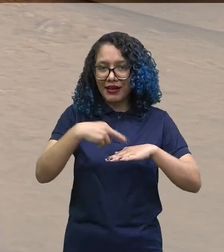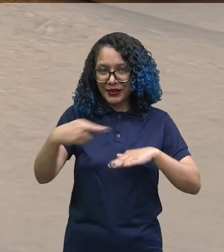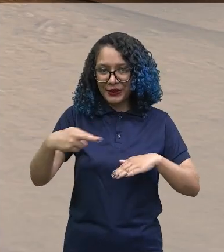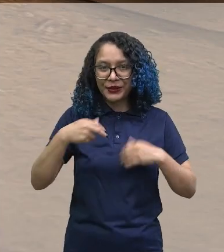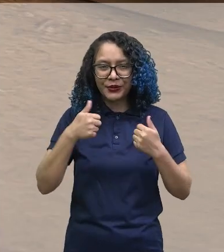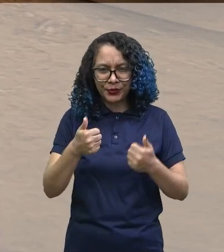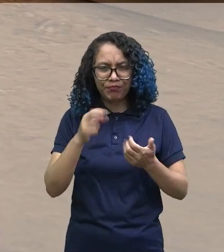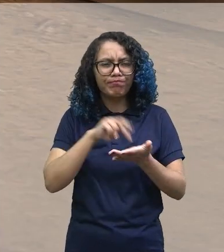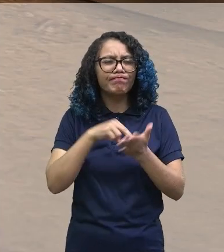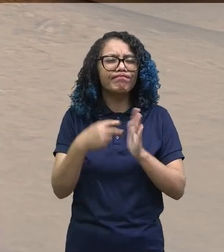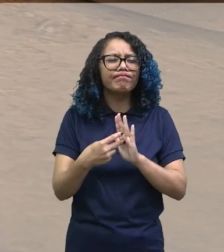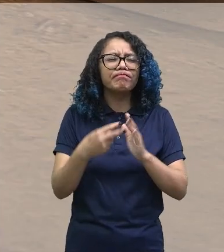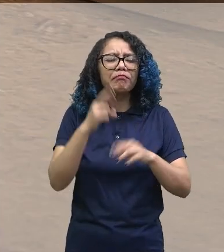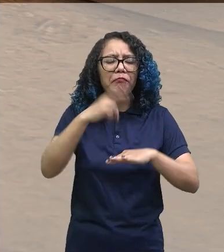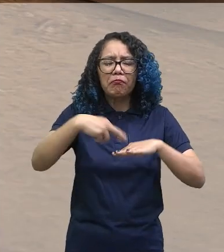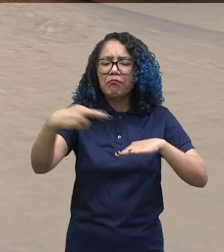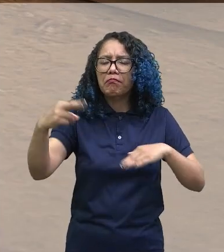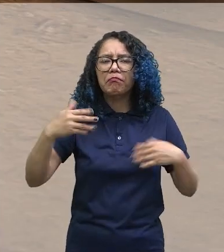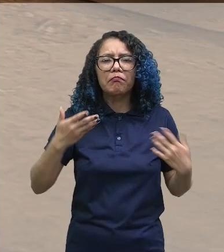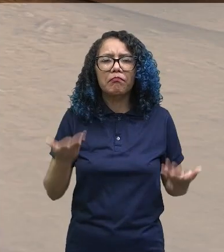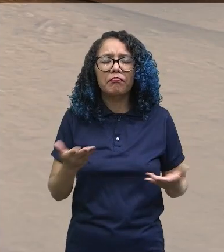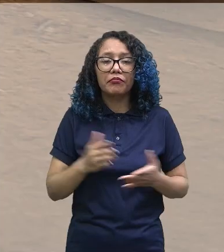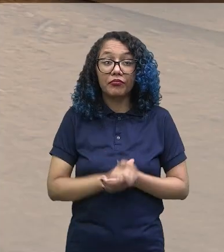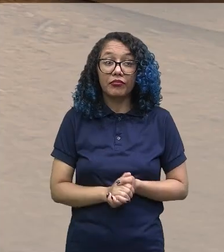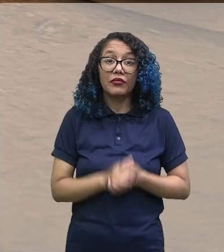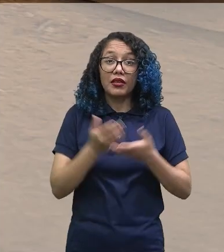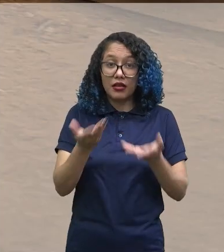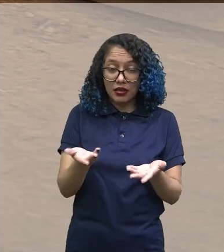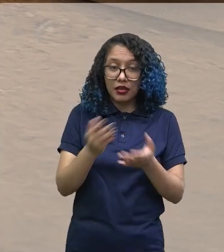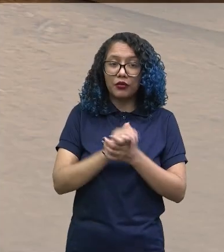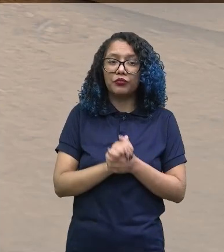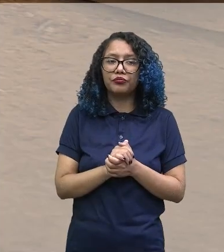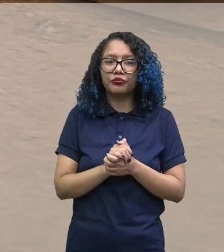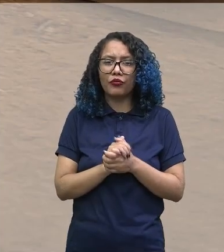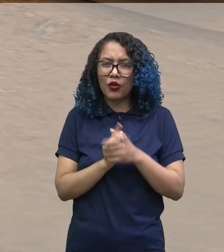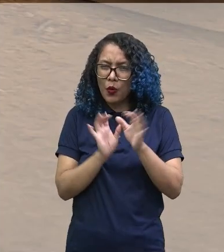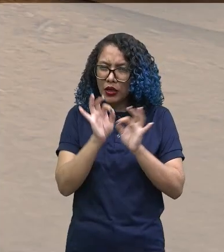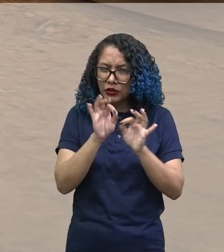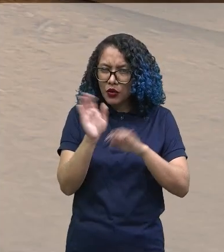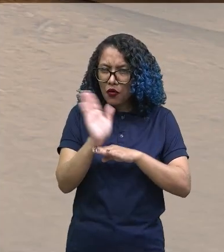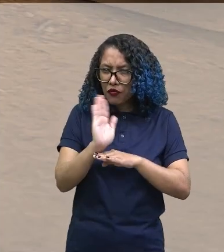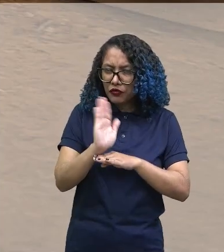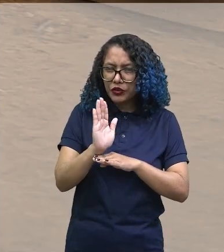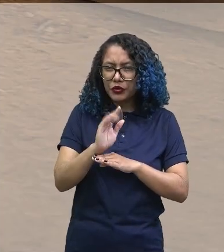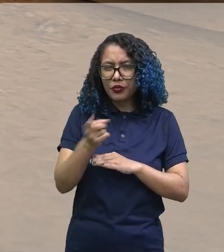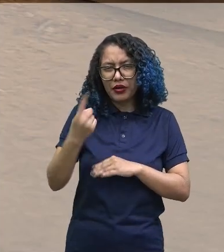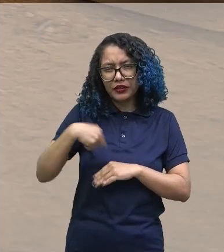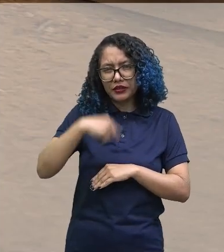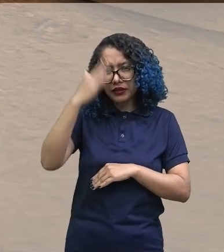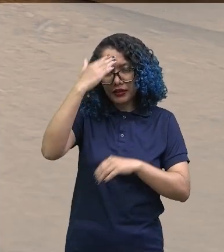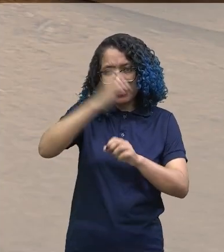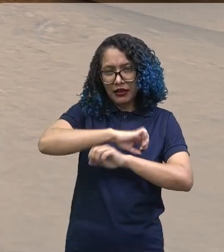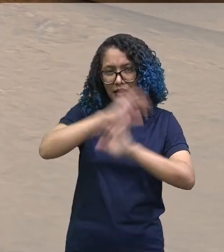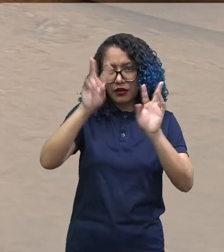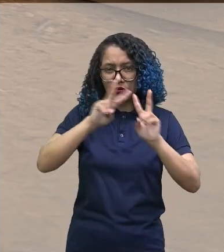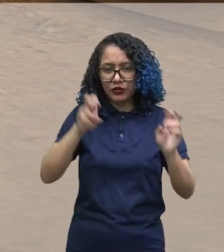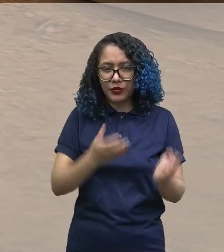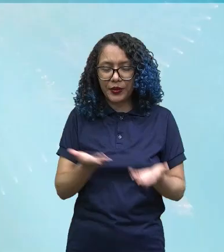que é essa radiação? A gente fez um vídeo para vocês rapidinho para tentar entender melhor sobre a radiação. Olha só.